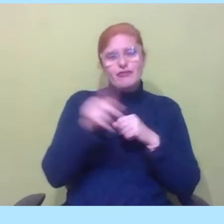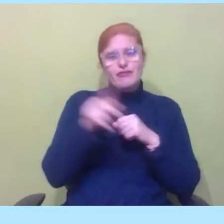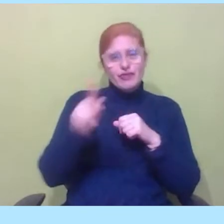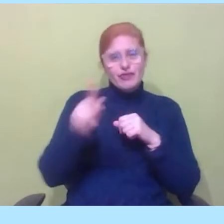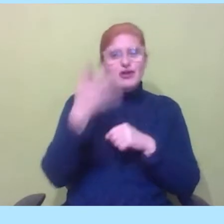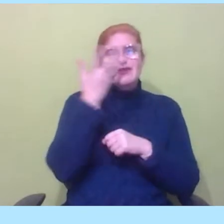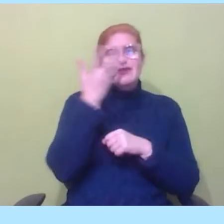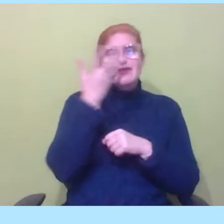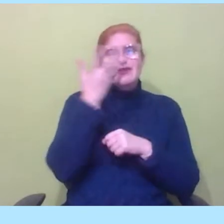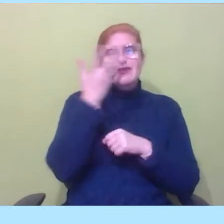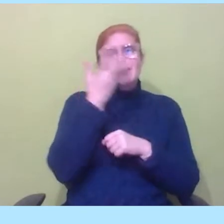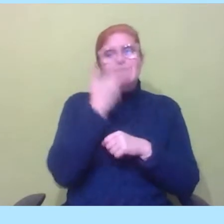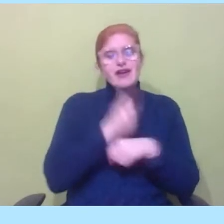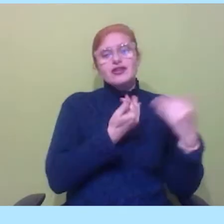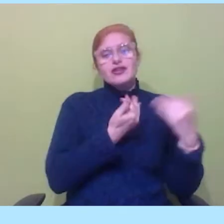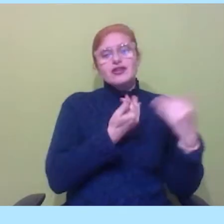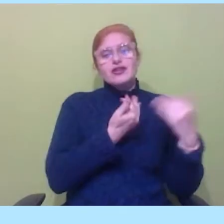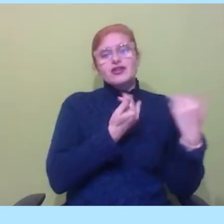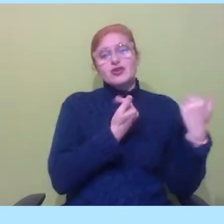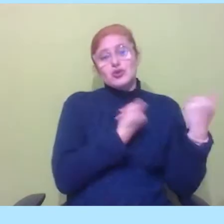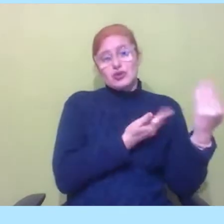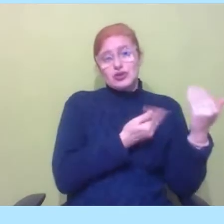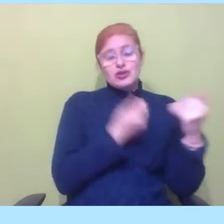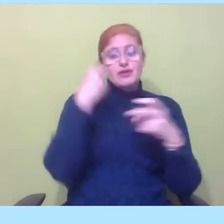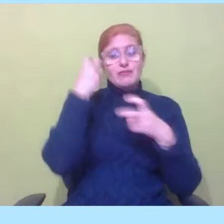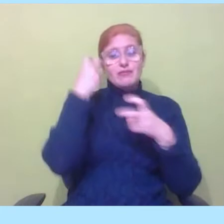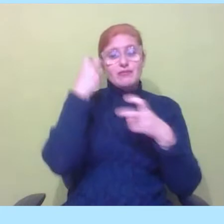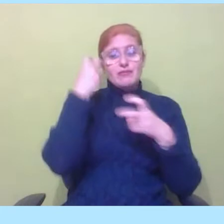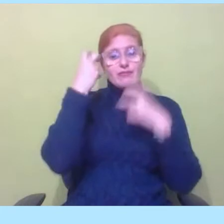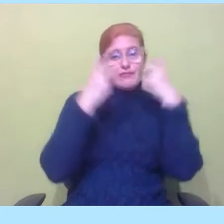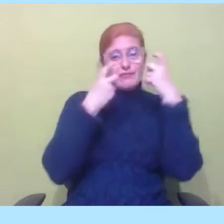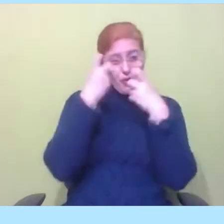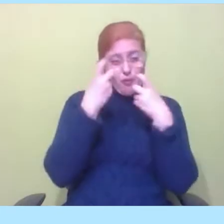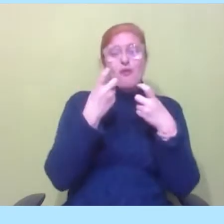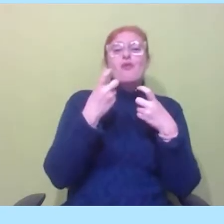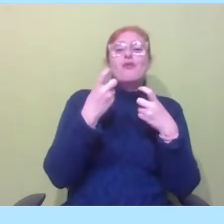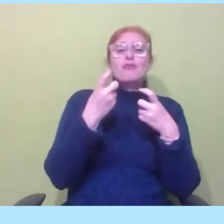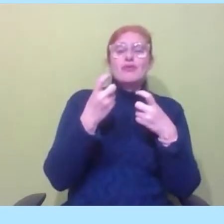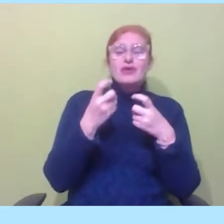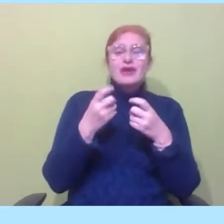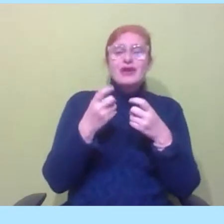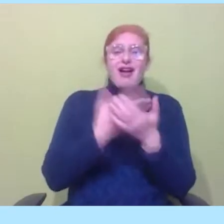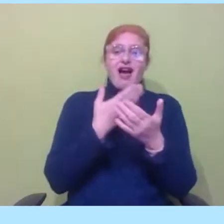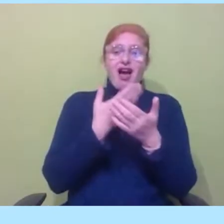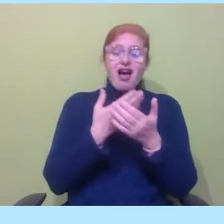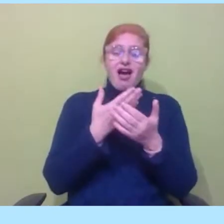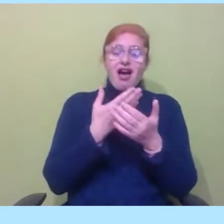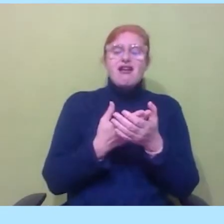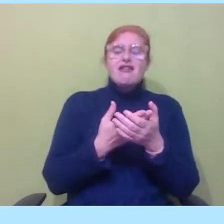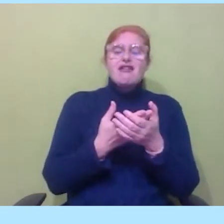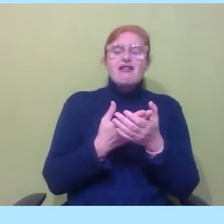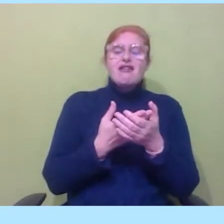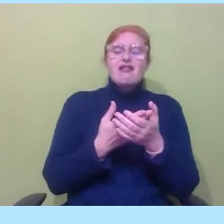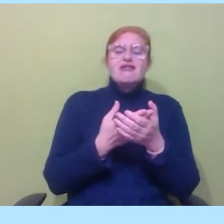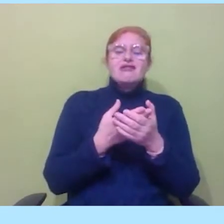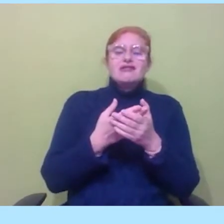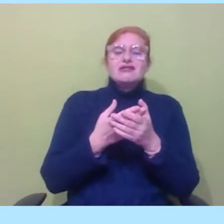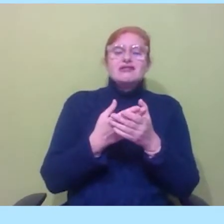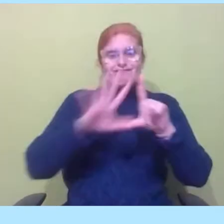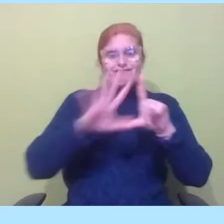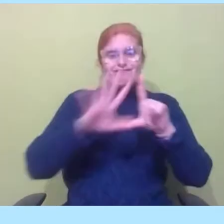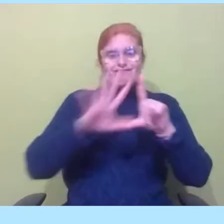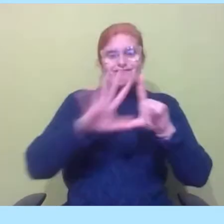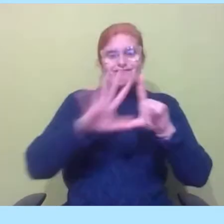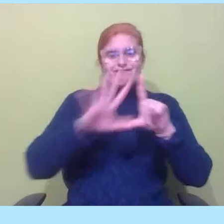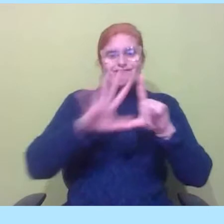nesse modelo de aula virtual. Vários relatos de aulas sendo invadidas com a exposição da pornografia, captura de imagens,